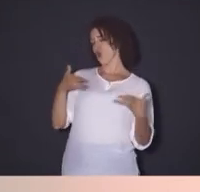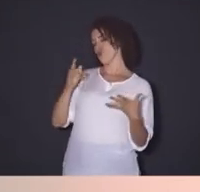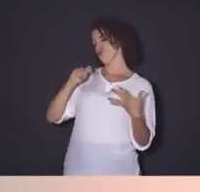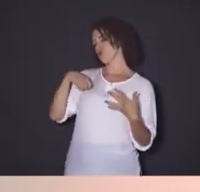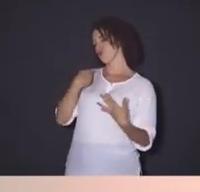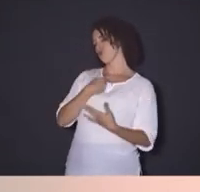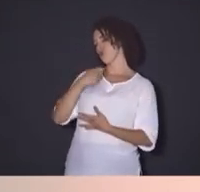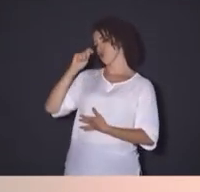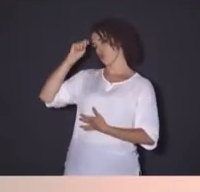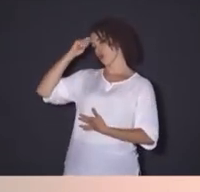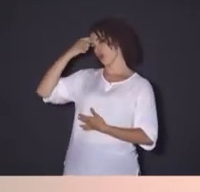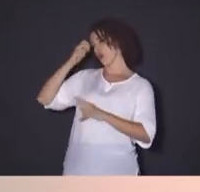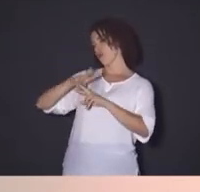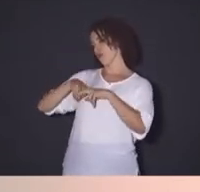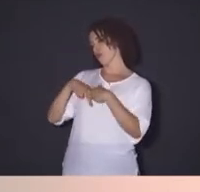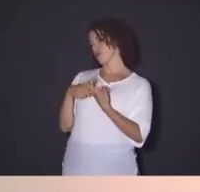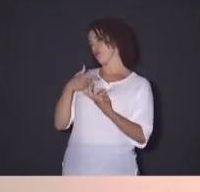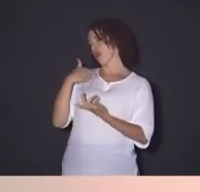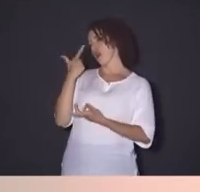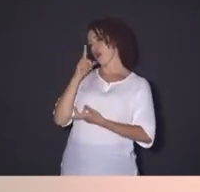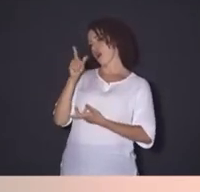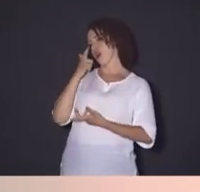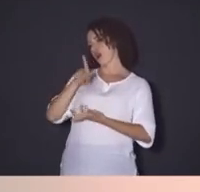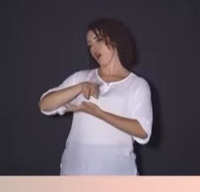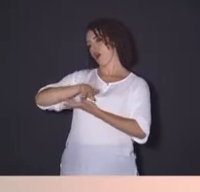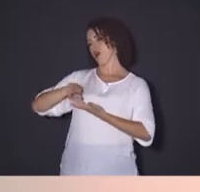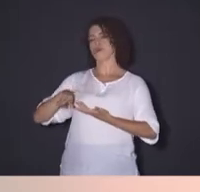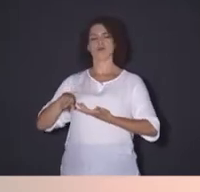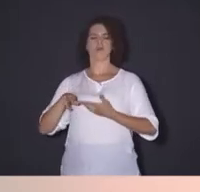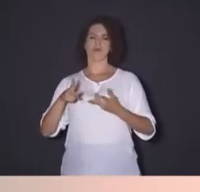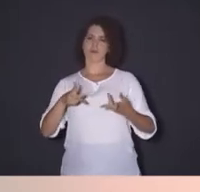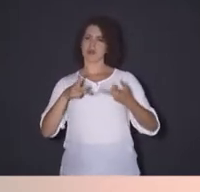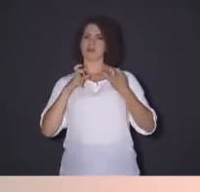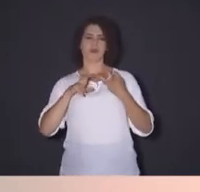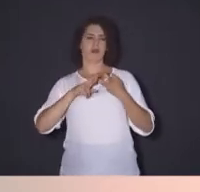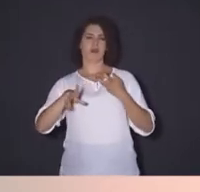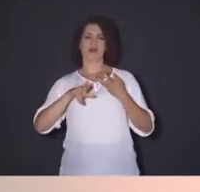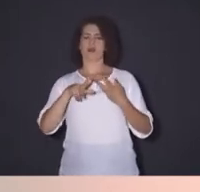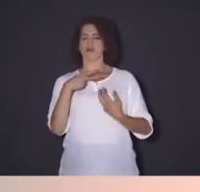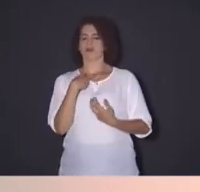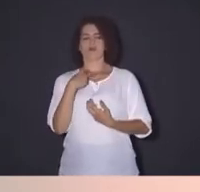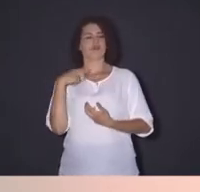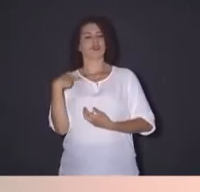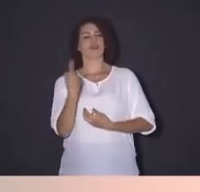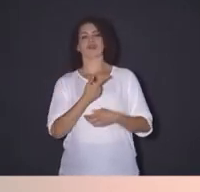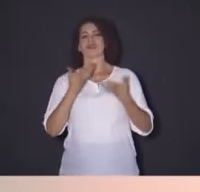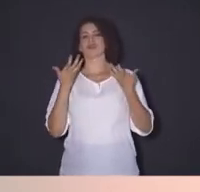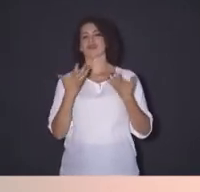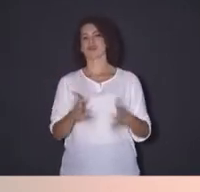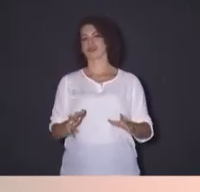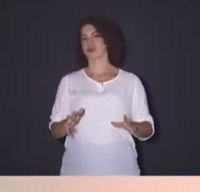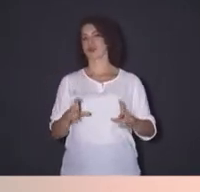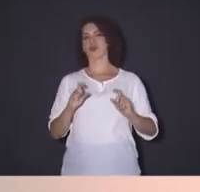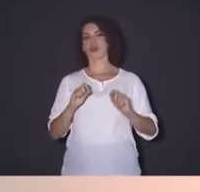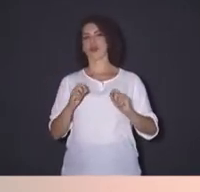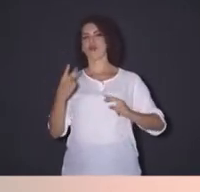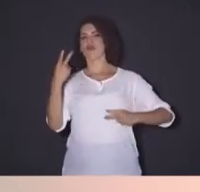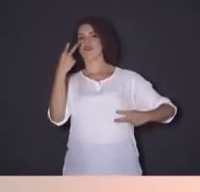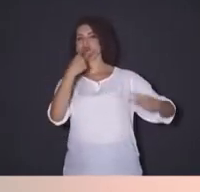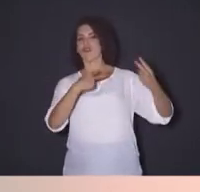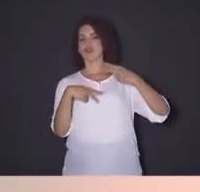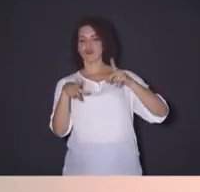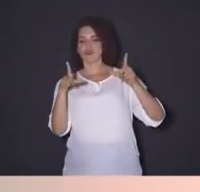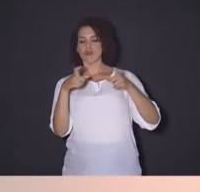ter um benefício. Mas a gente percebe que não é assim, que a gente não quer ser visto como